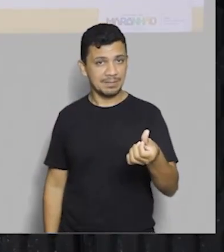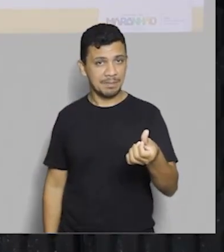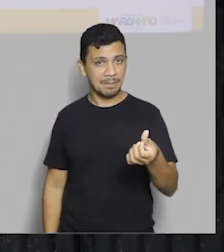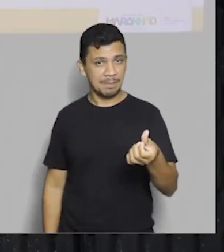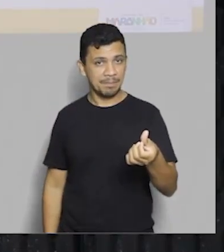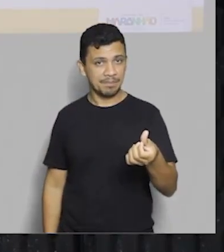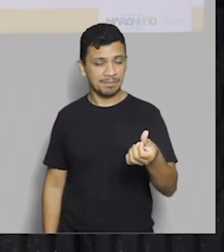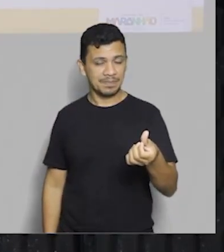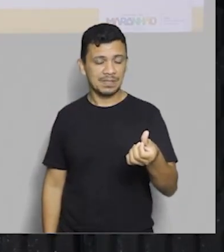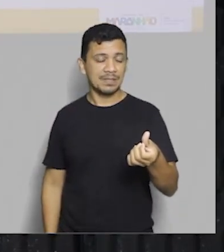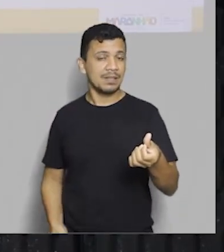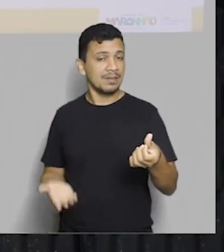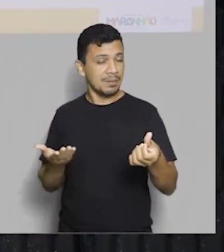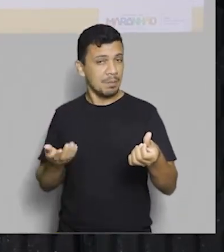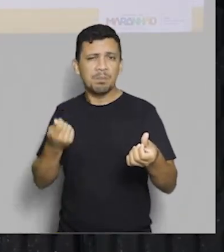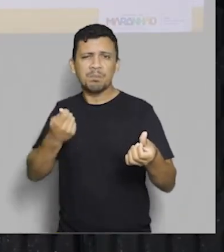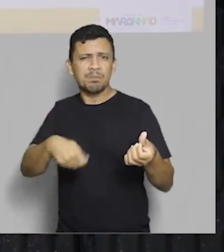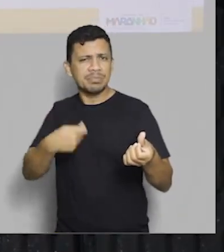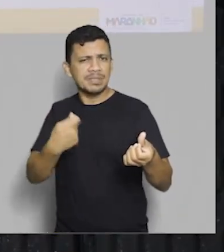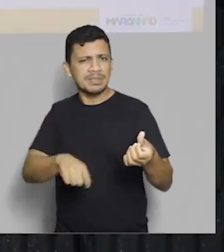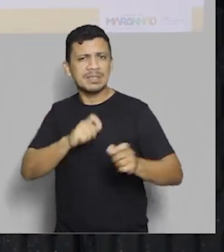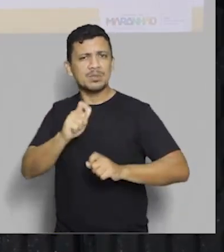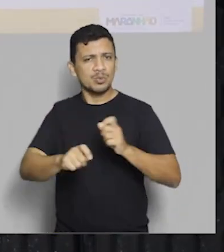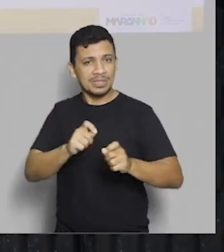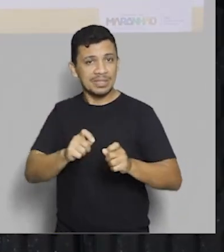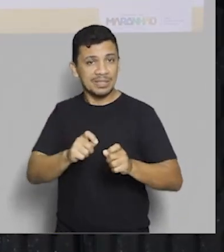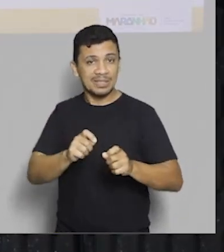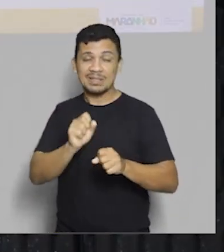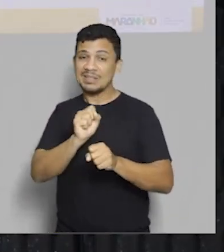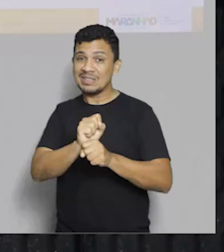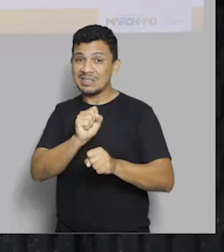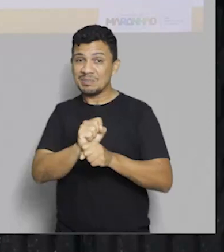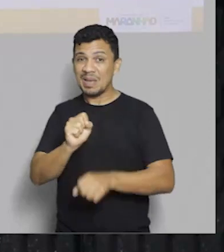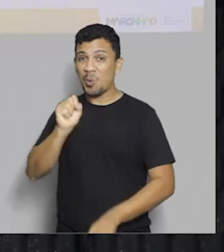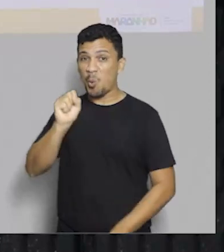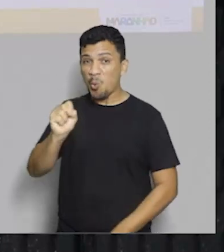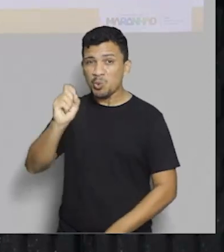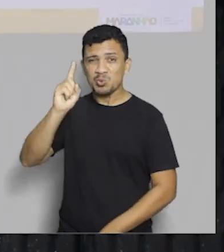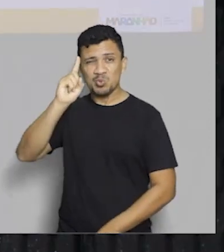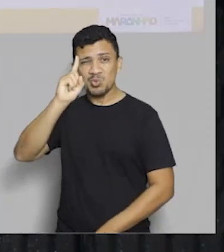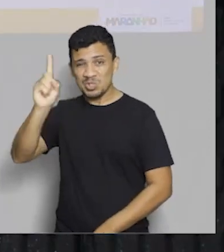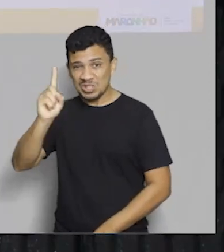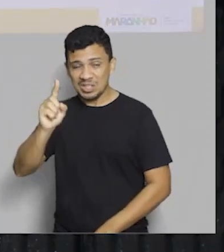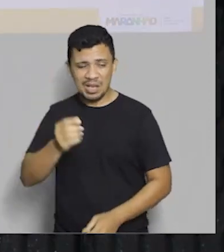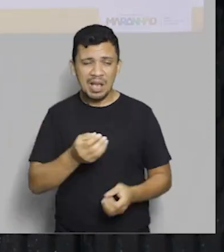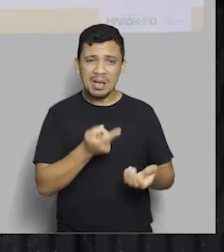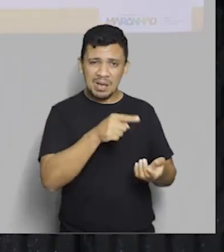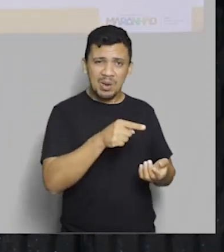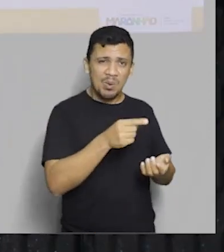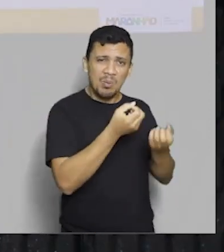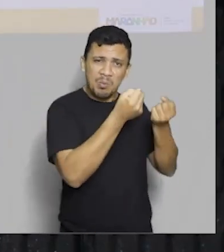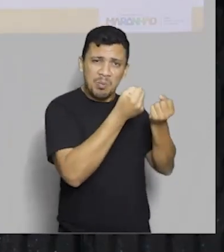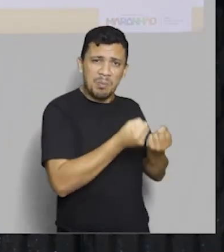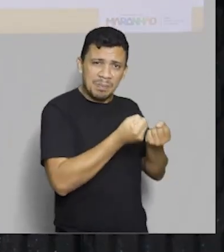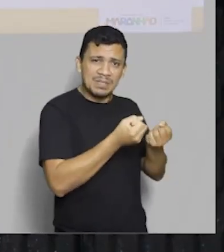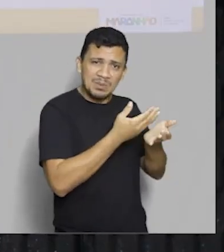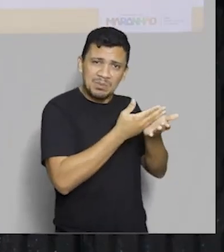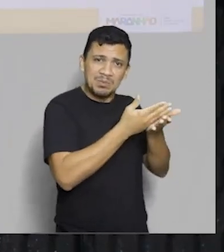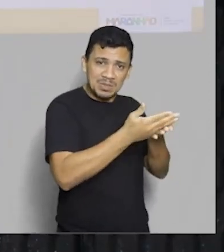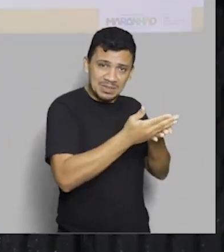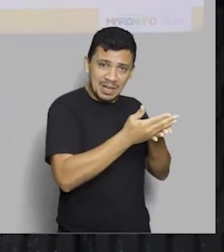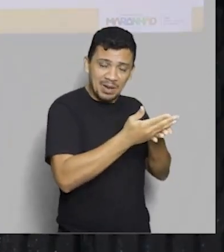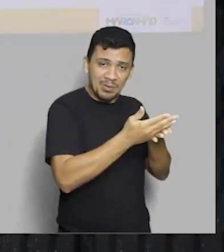Então, foram necessários 8 dias para que a massa inicial do iodo